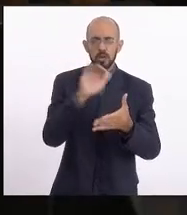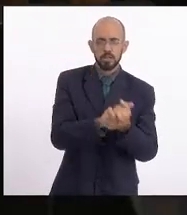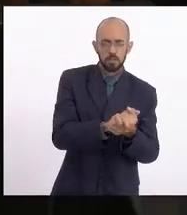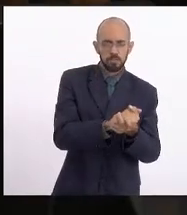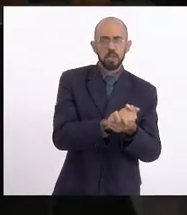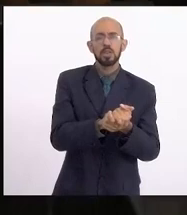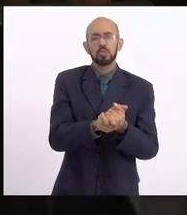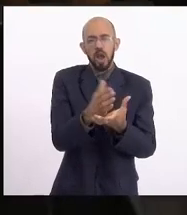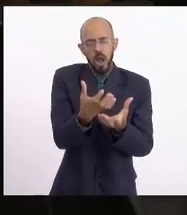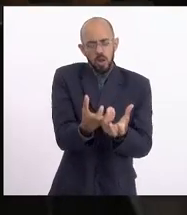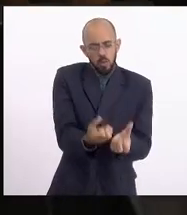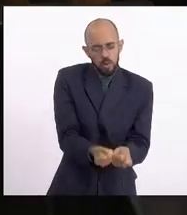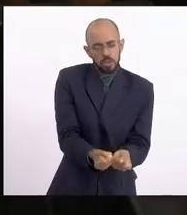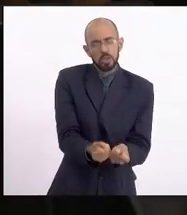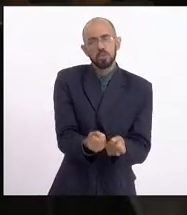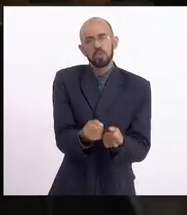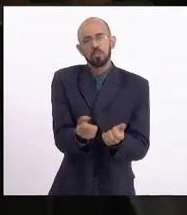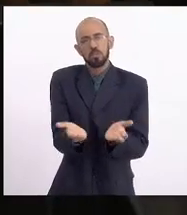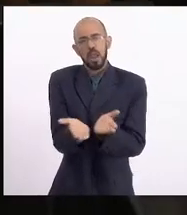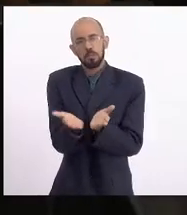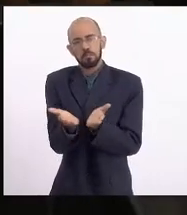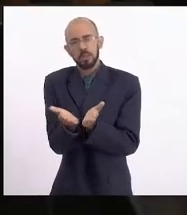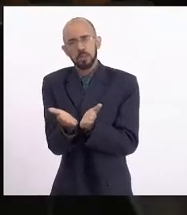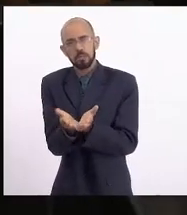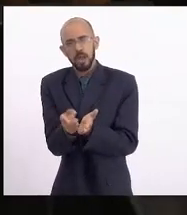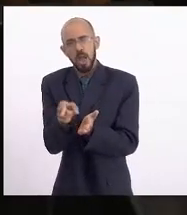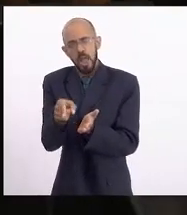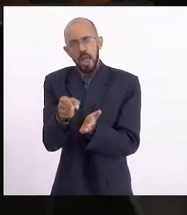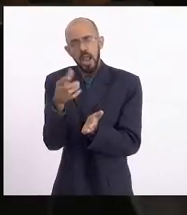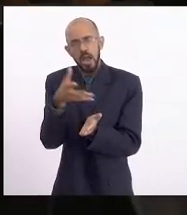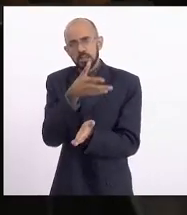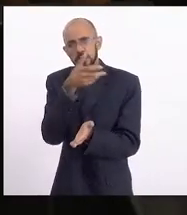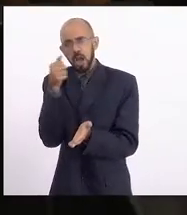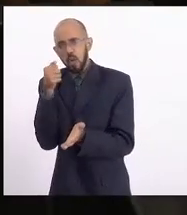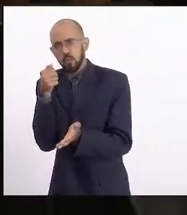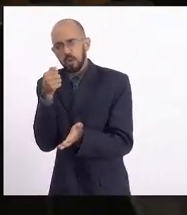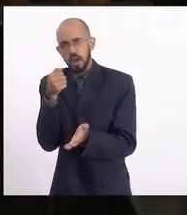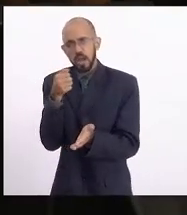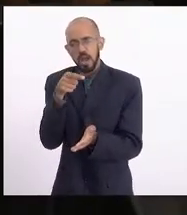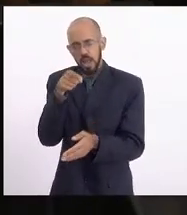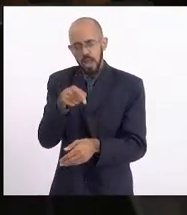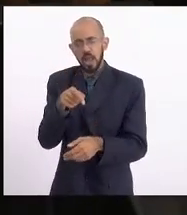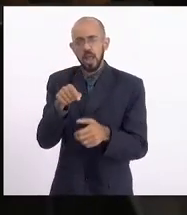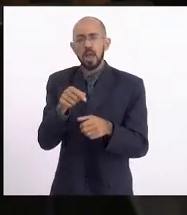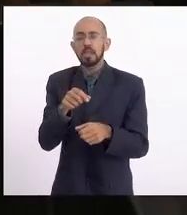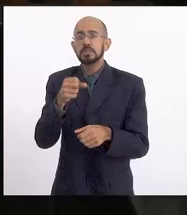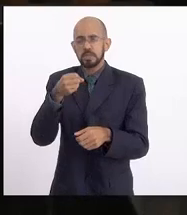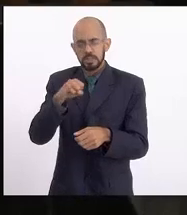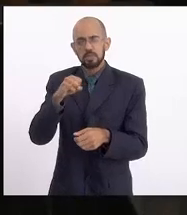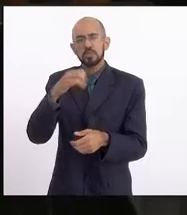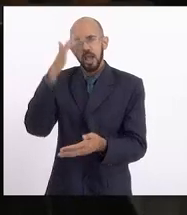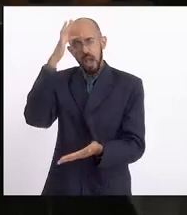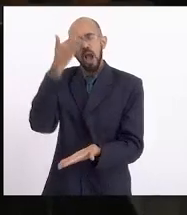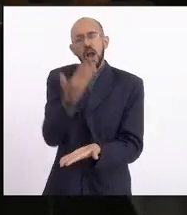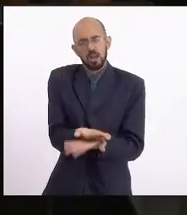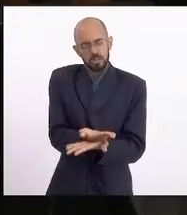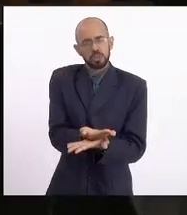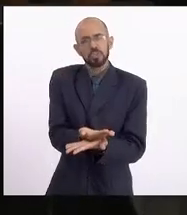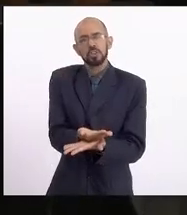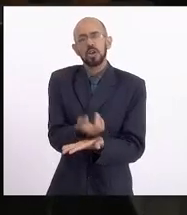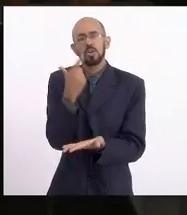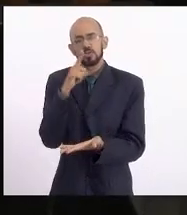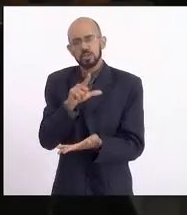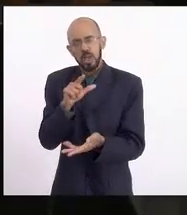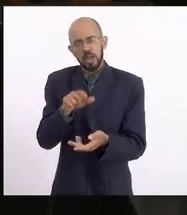pela palavra. A palavra liberta, a palavra salva, a palavra cura. Quem crer, profere, leva,